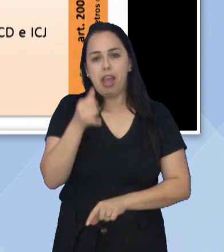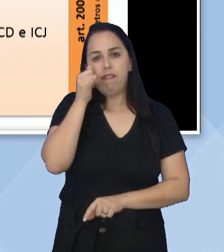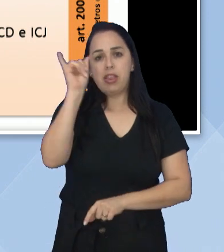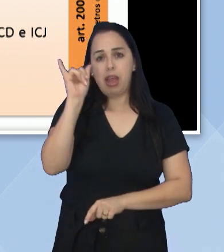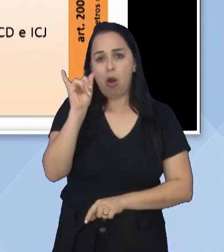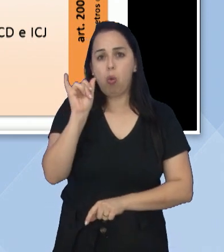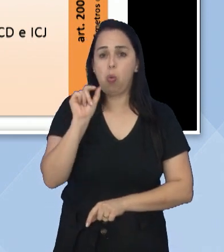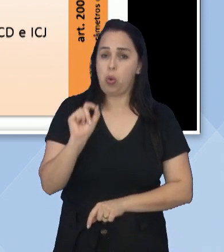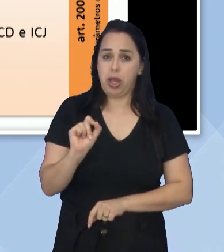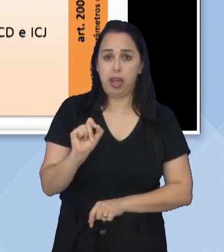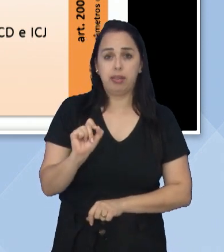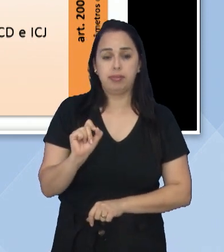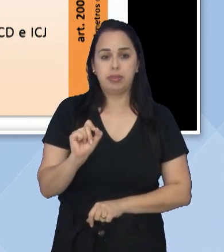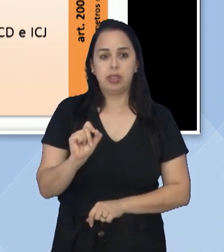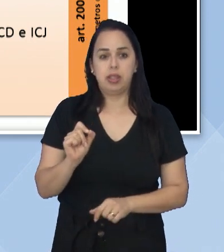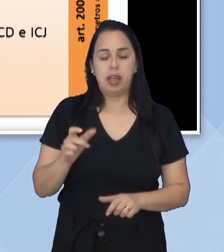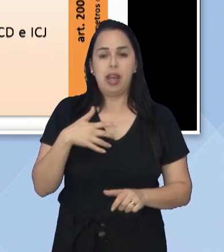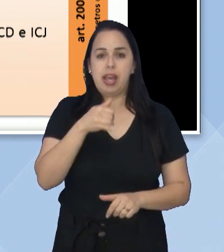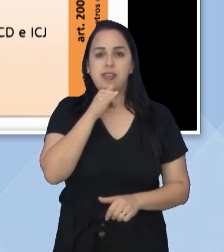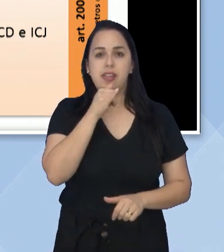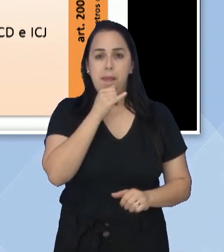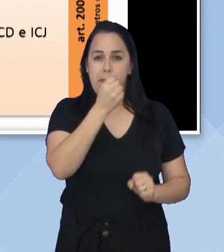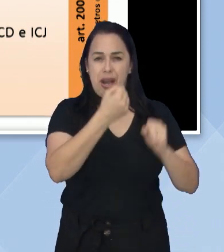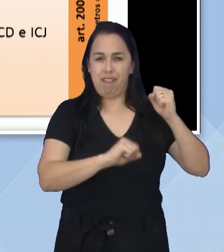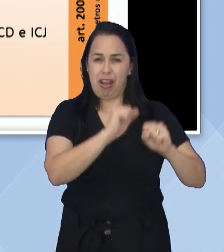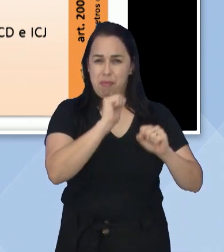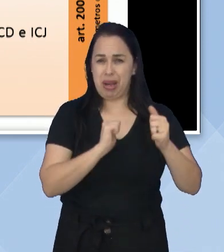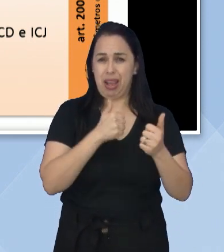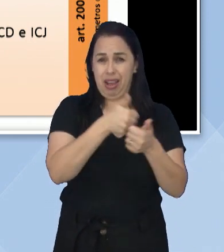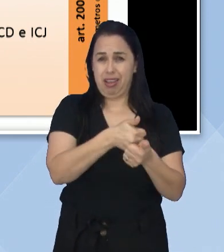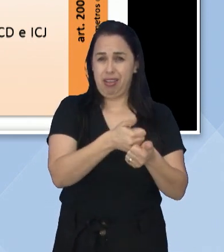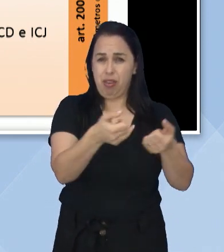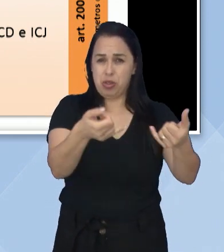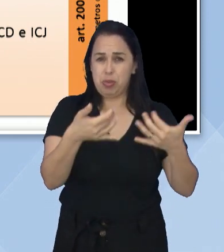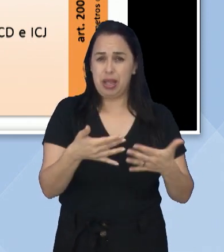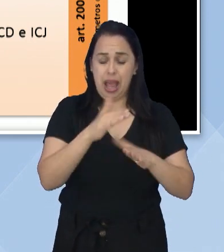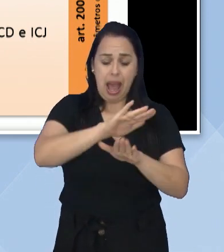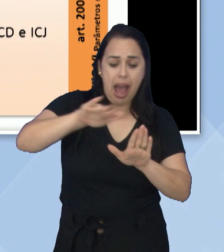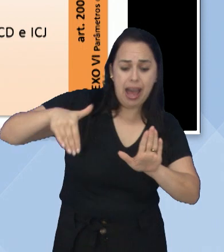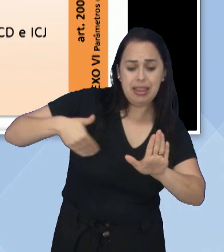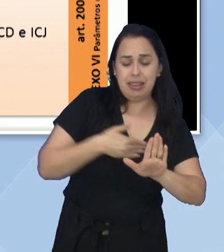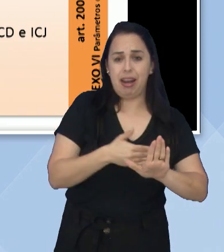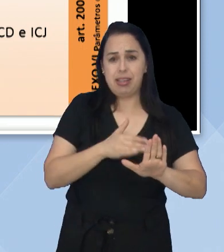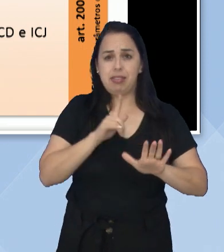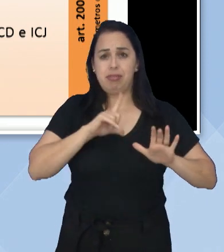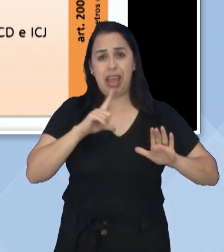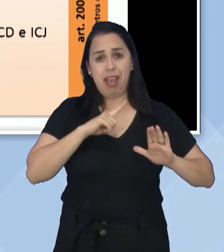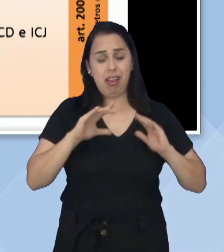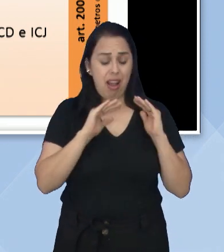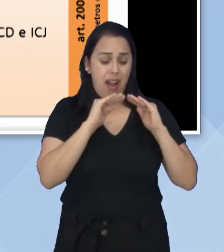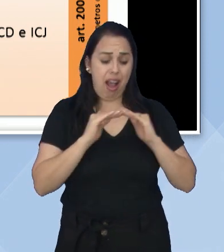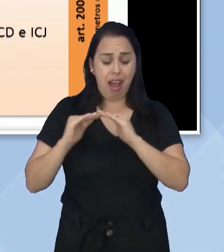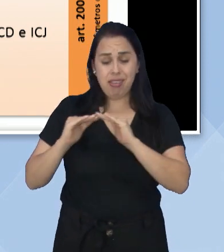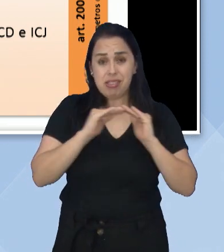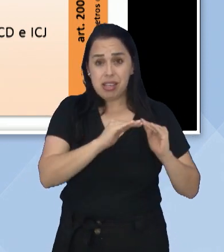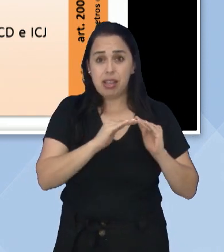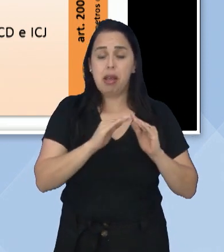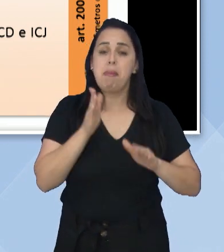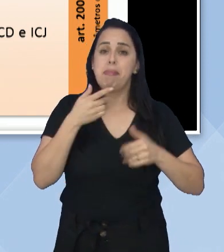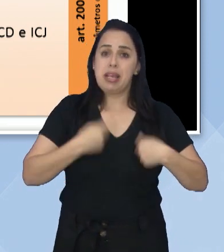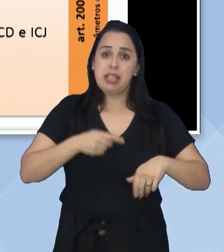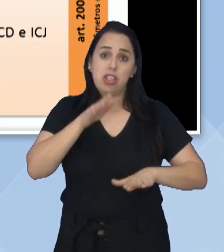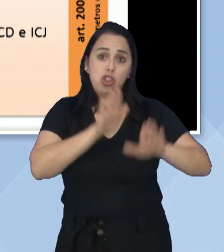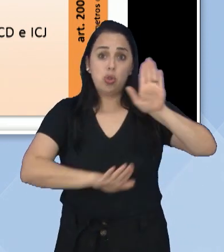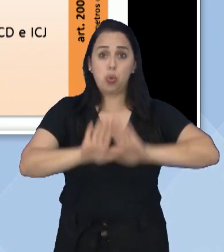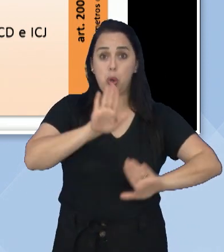o incômodo porque como eu falei ali no centro por exemplo naquela região atrás nas suas locais você tem ainda residências Então você também tem que ter um cuidado